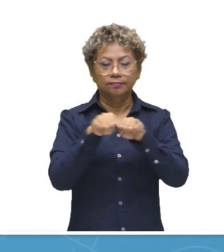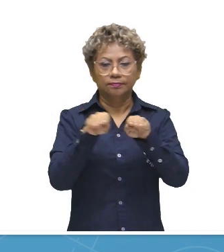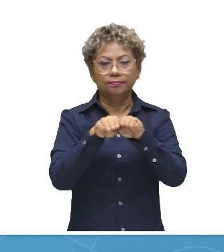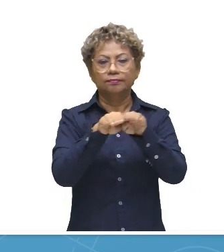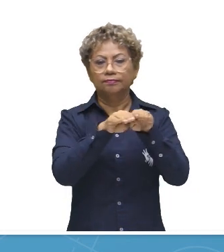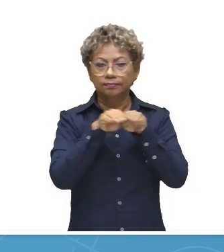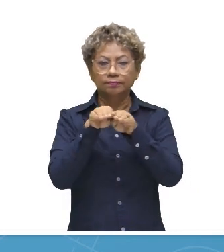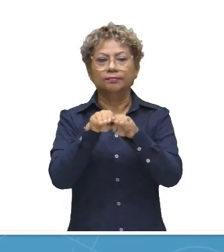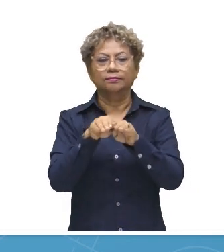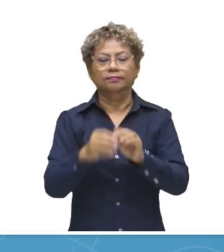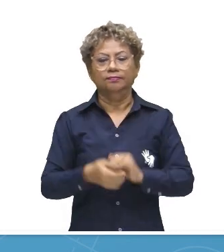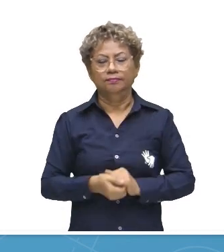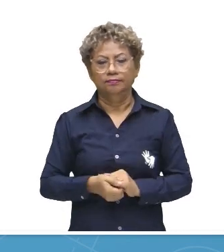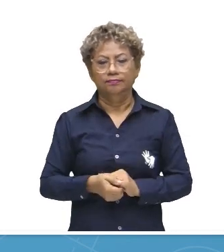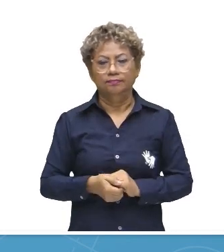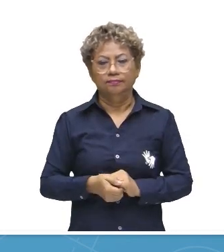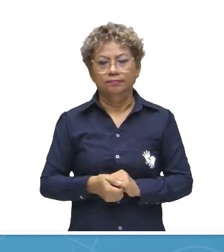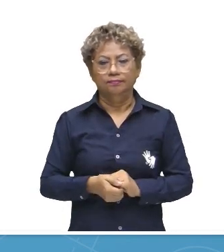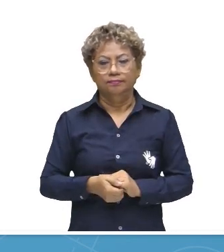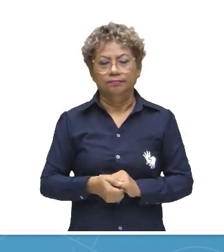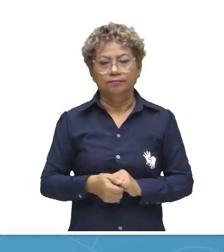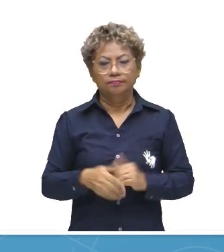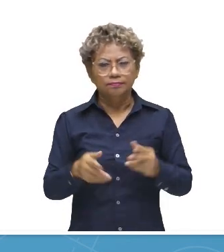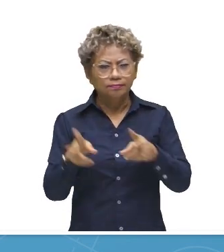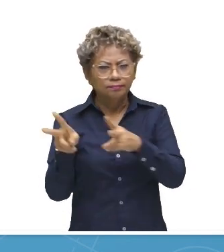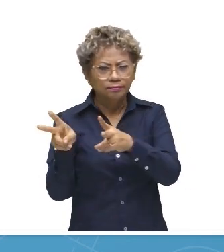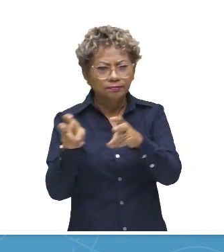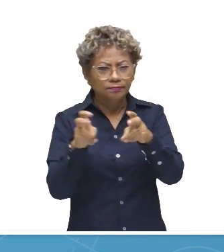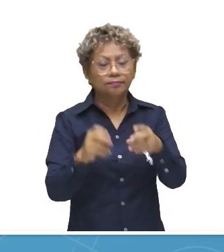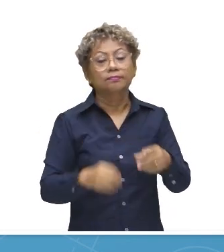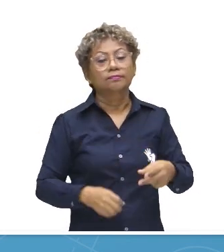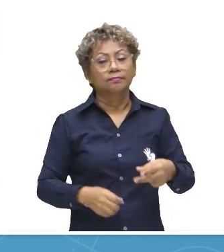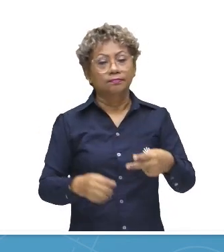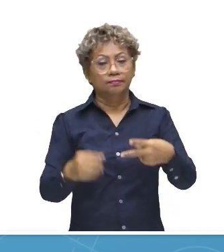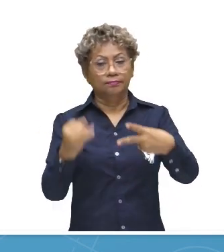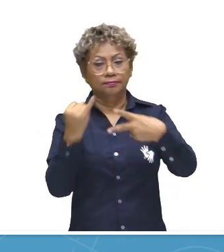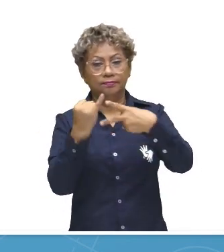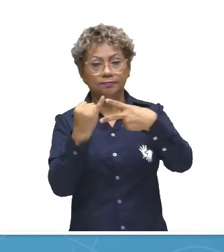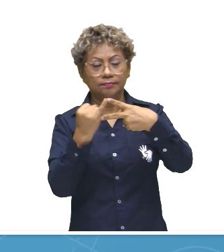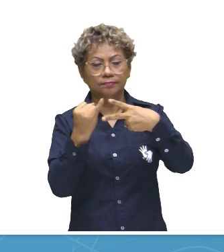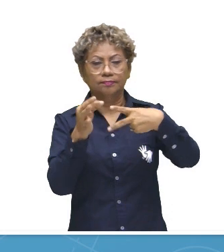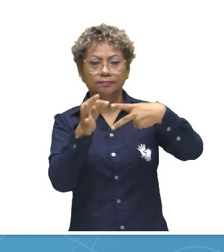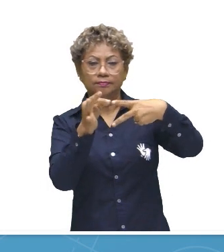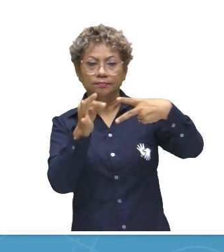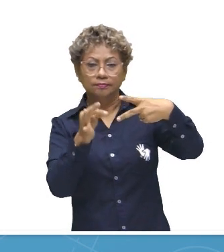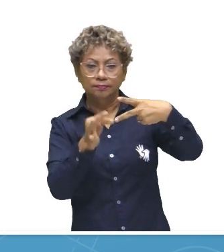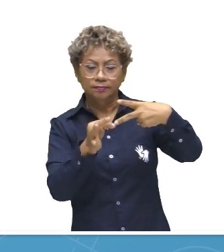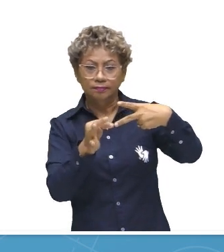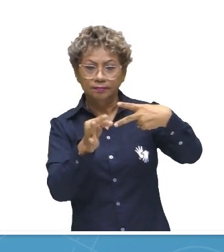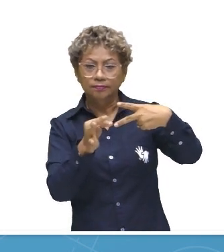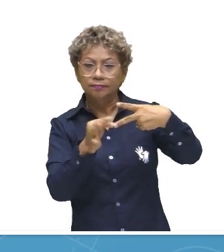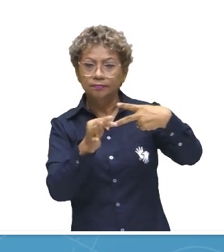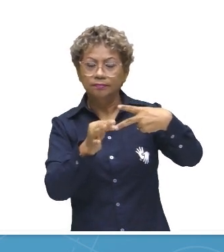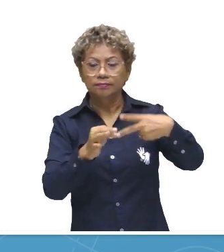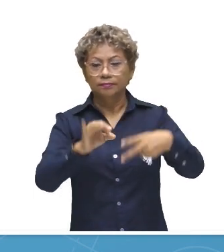mediriam 4 metros. Por consequência, de definição, né, para ser considerado